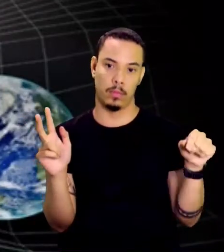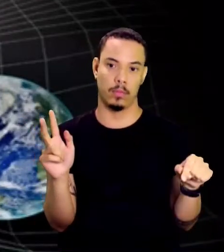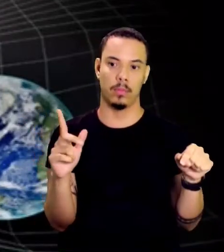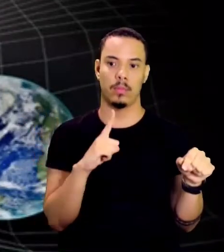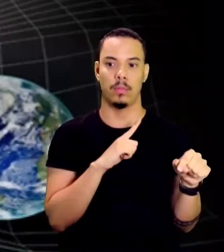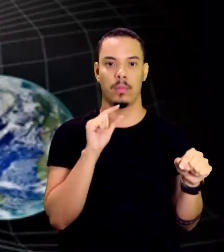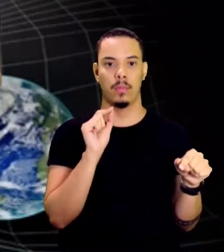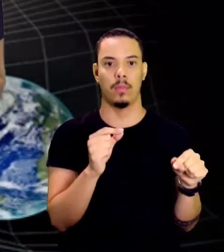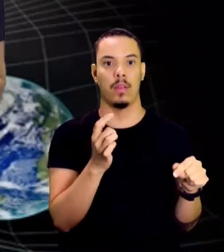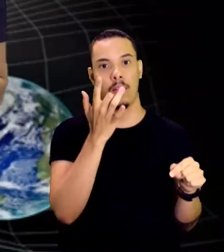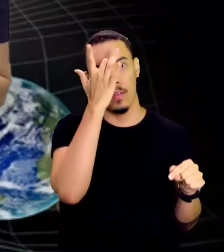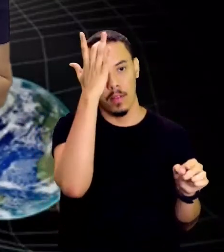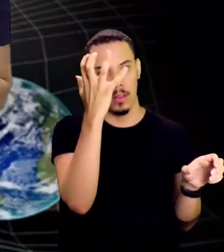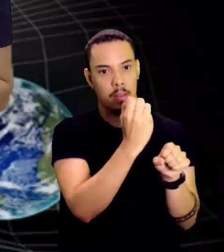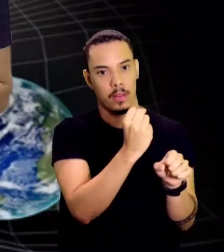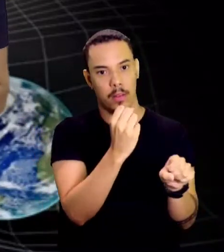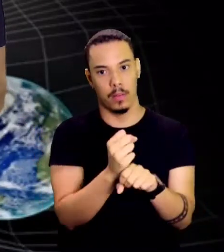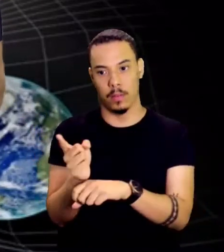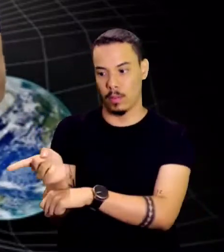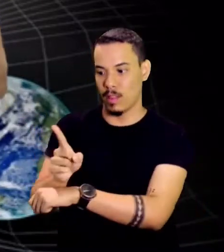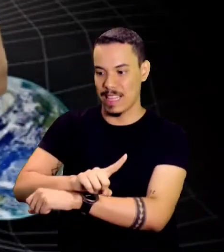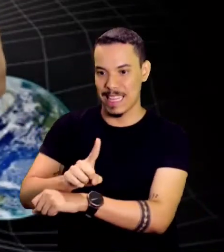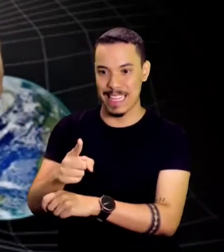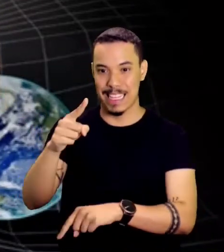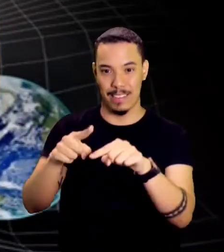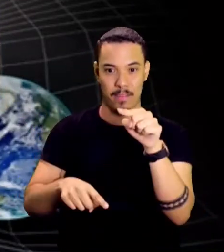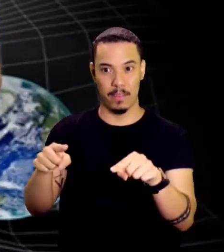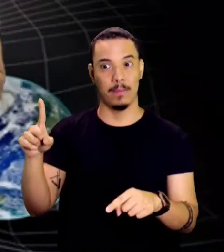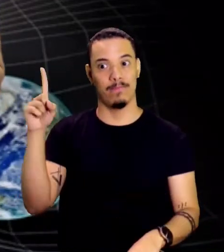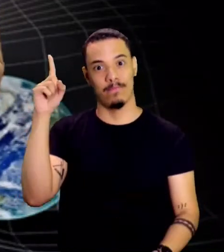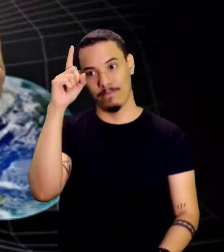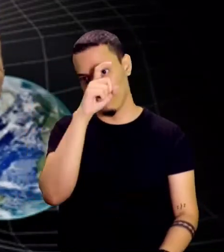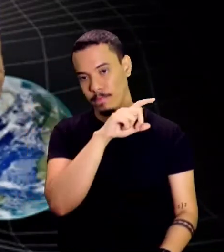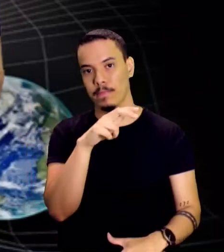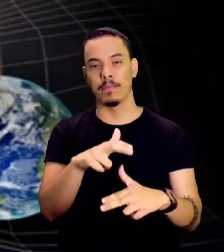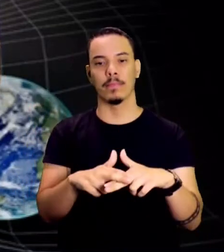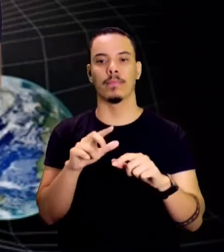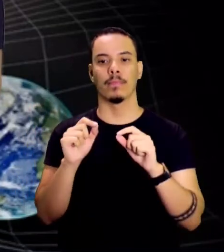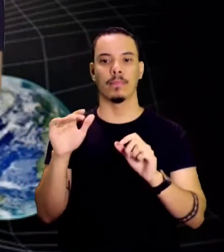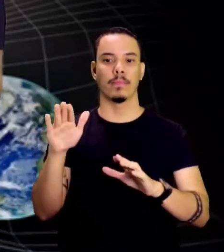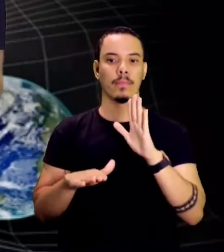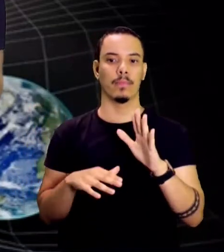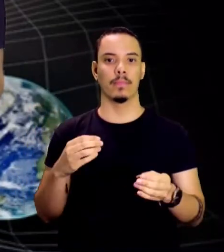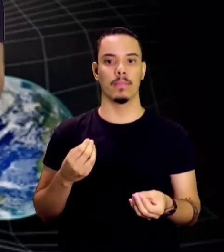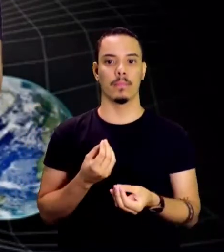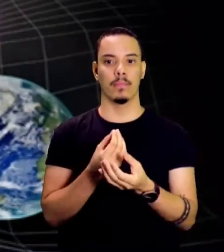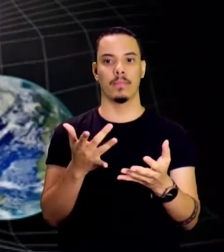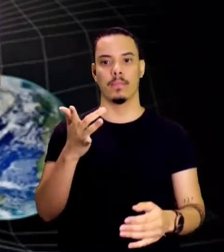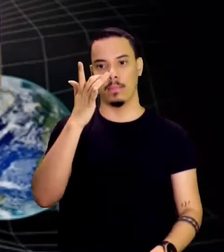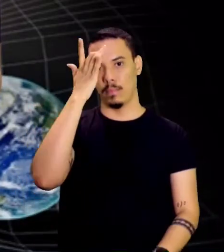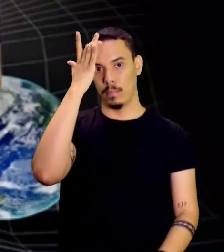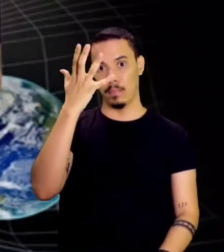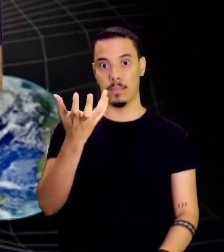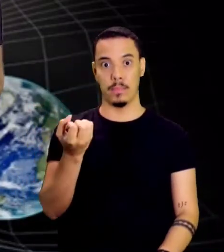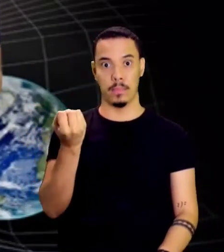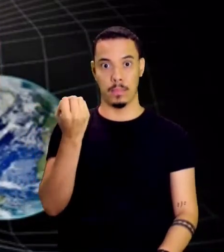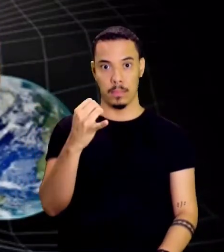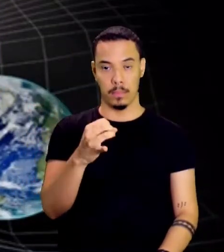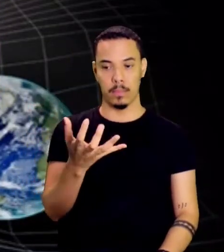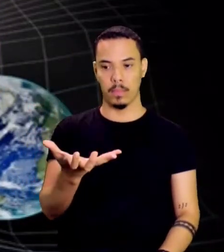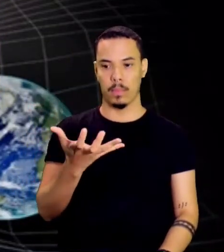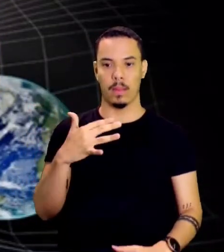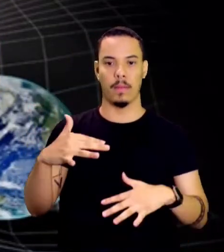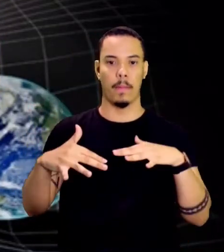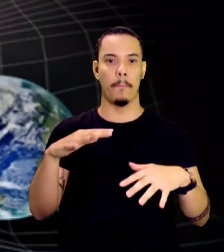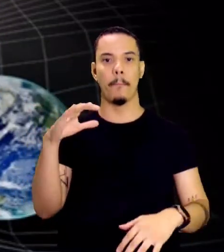variado que eu faço calcular e o variado não então o que que nós vamos fazer às vezes para dar uma facilitada se eu quero mais velocidade